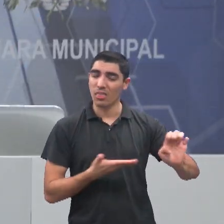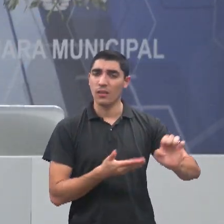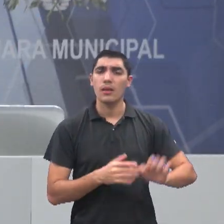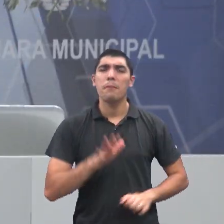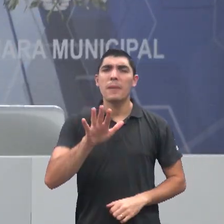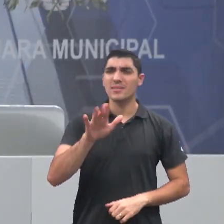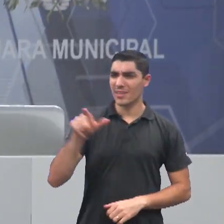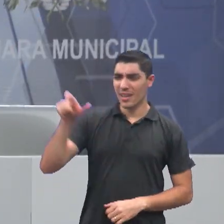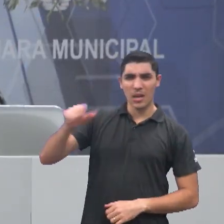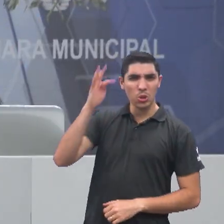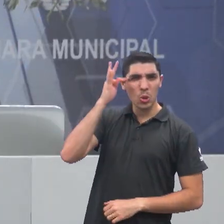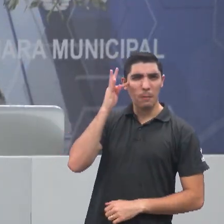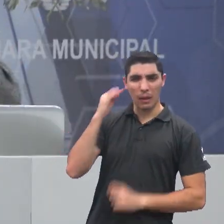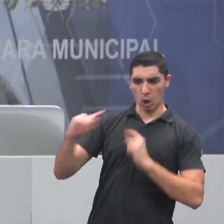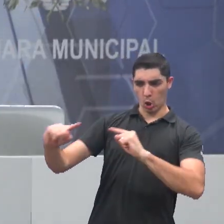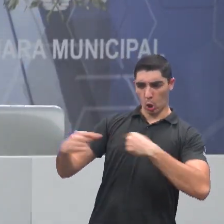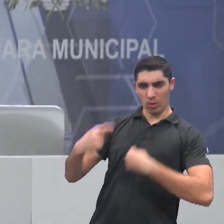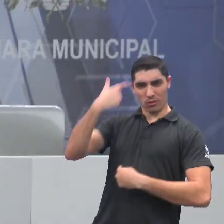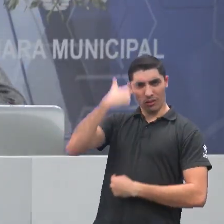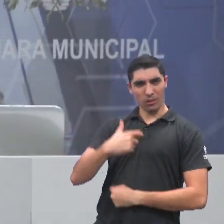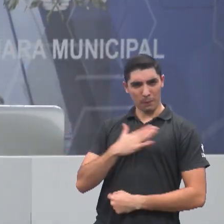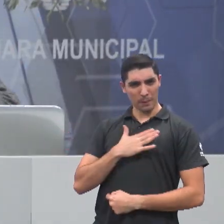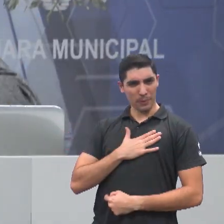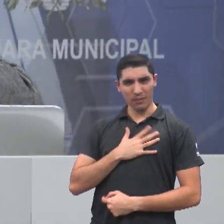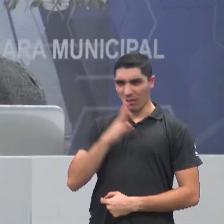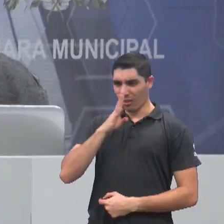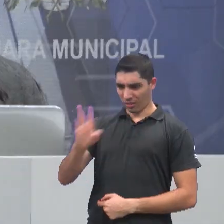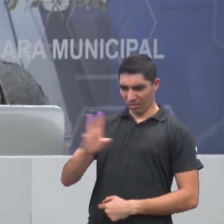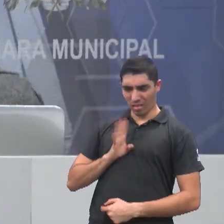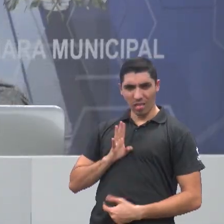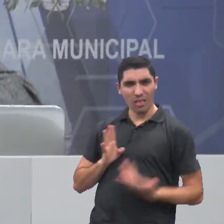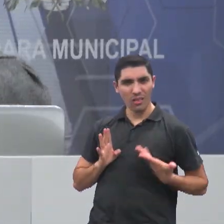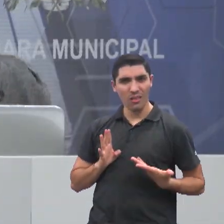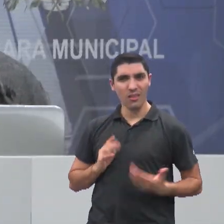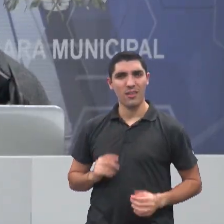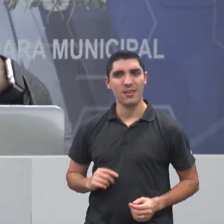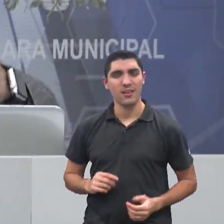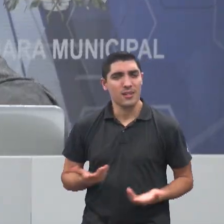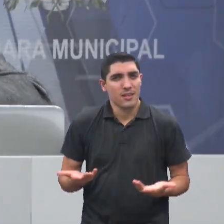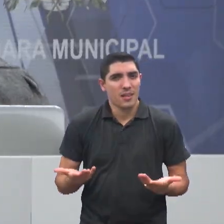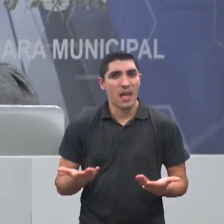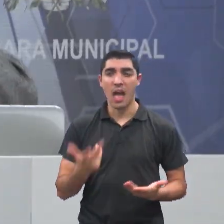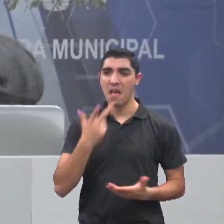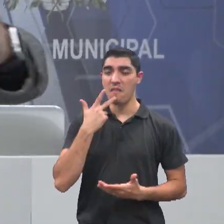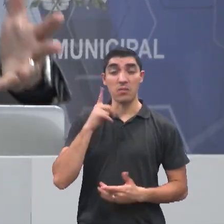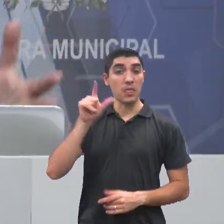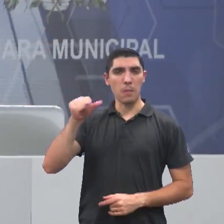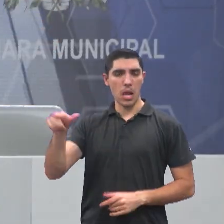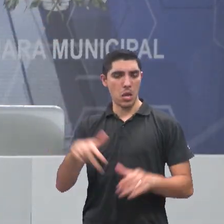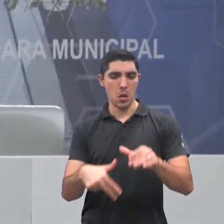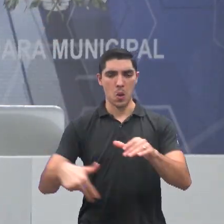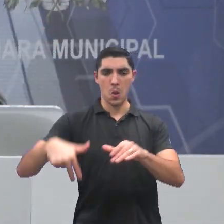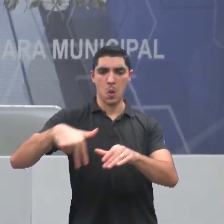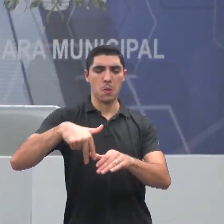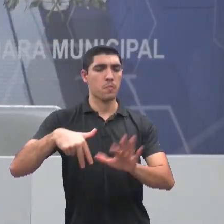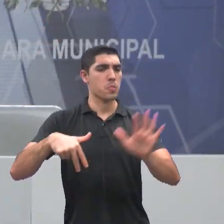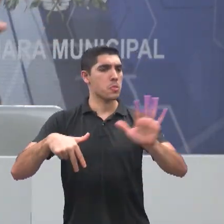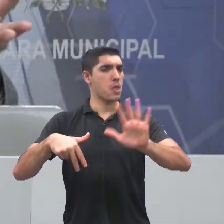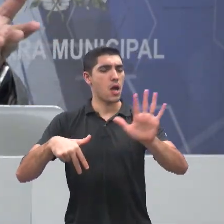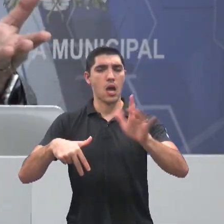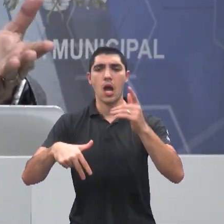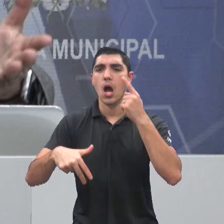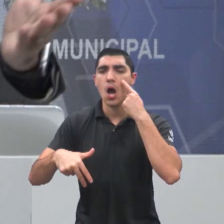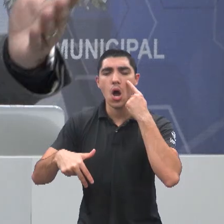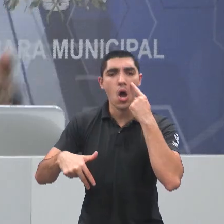este vereador, e aí não quer me dar o direito, aí vem aqui pousar do santo, para dizer, não, olha, vereador, o senhor não pode atacar quem